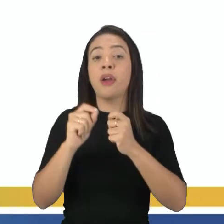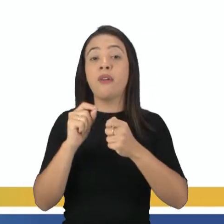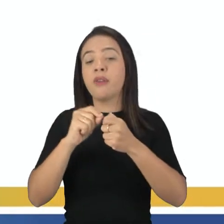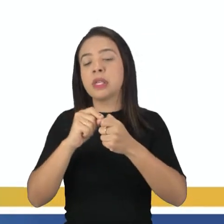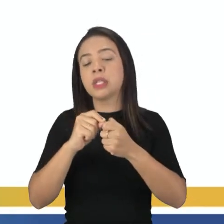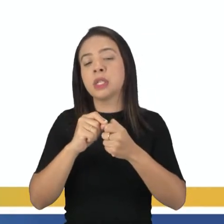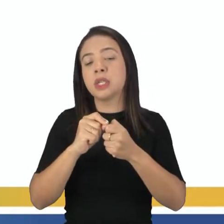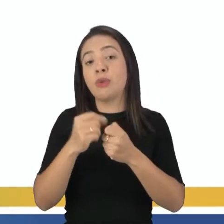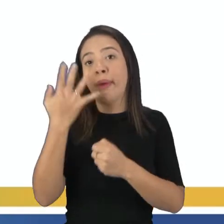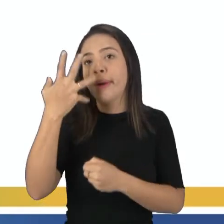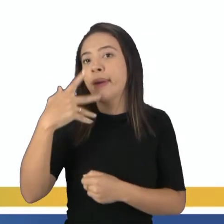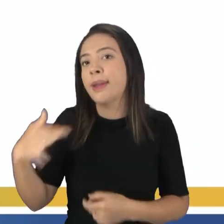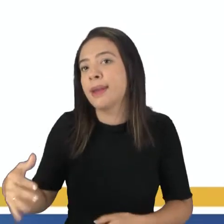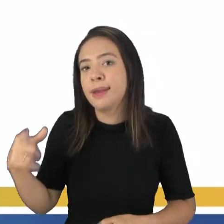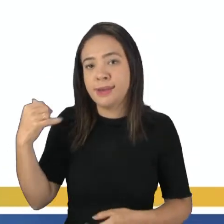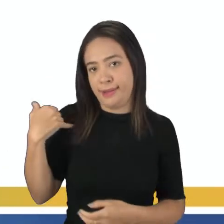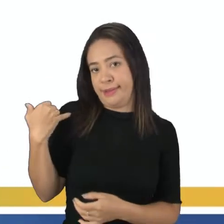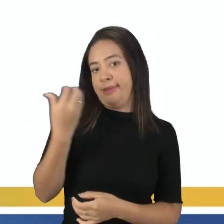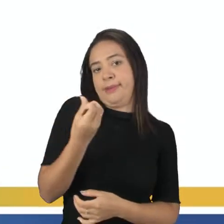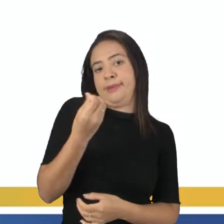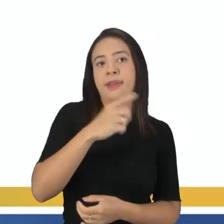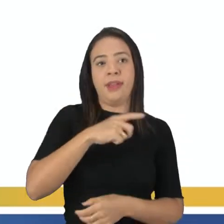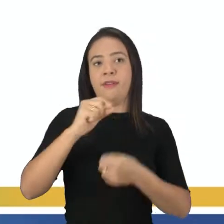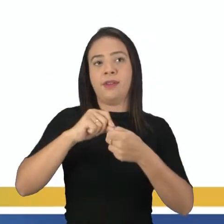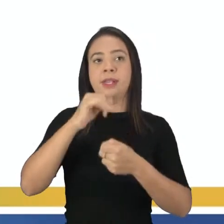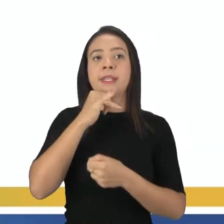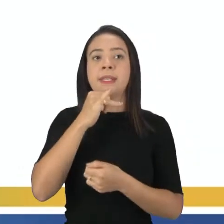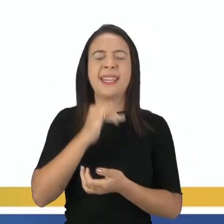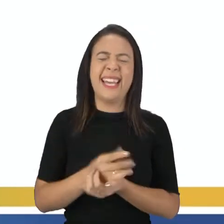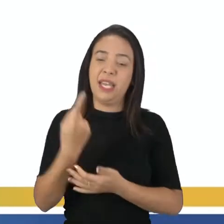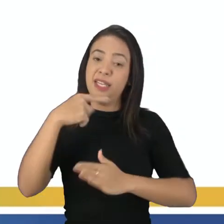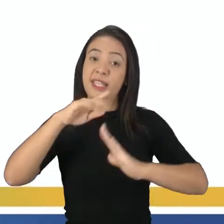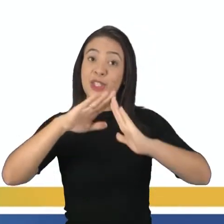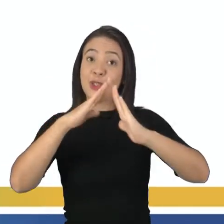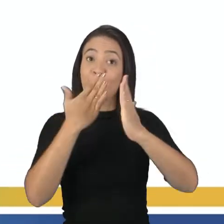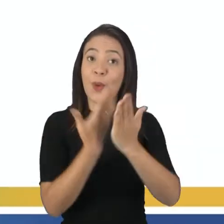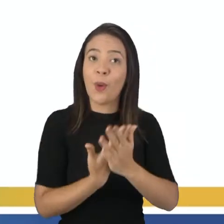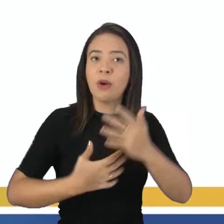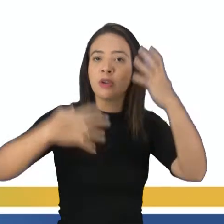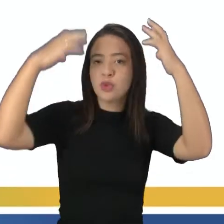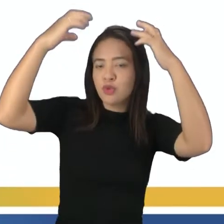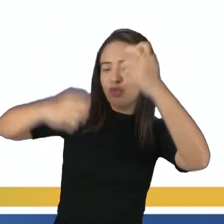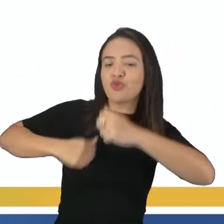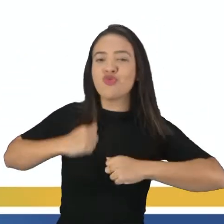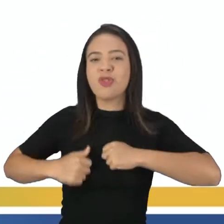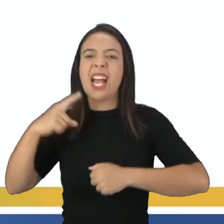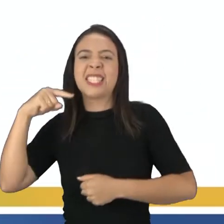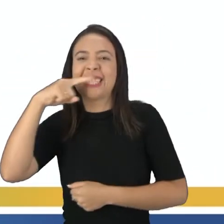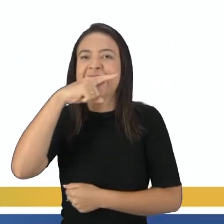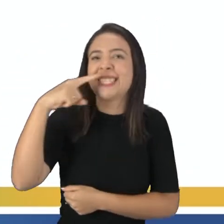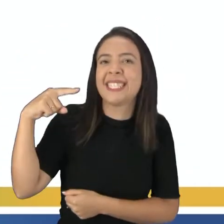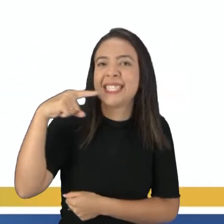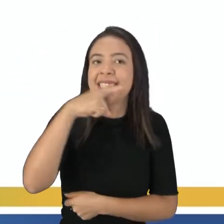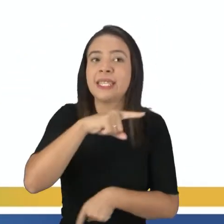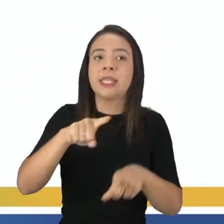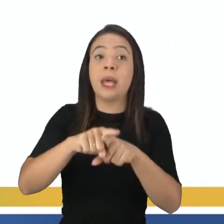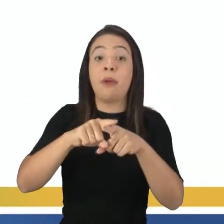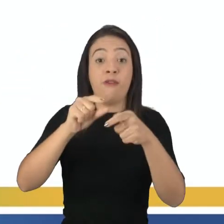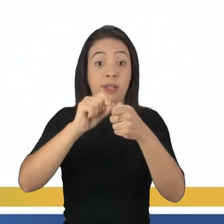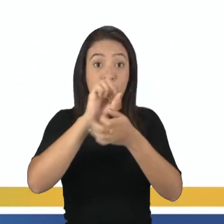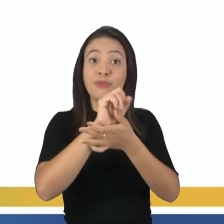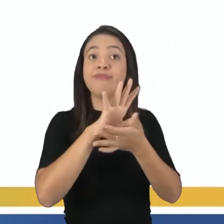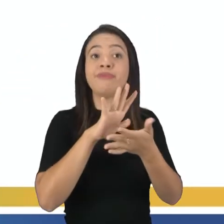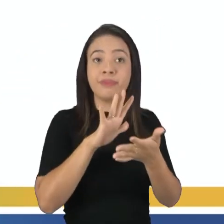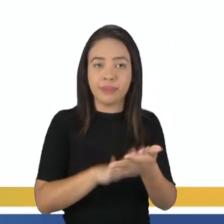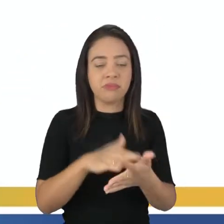do dia a dia de uma criança de 6 anos, como por exemplo, ir à escola, tomar banho, escovar os dentes, resolver as